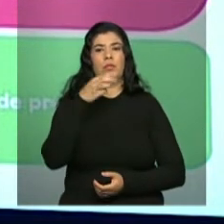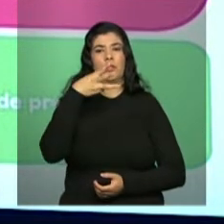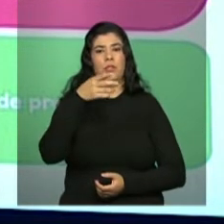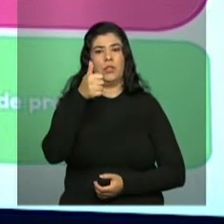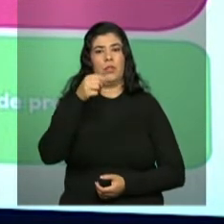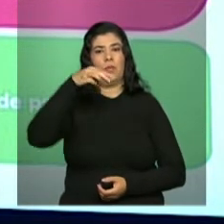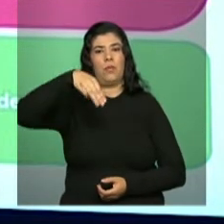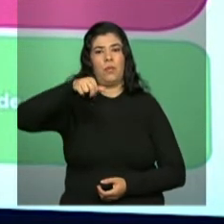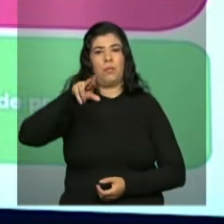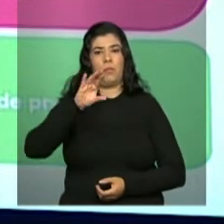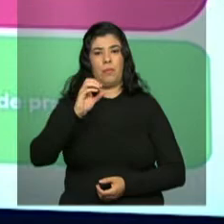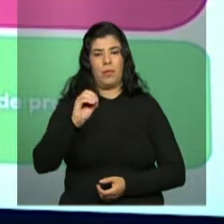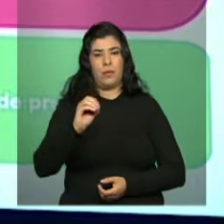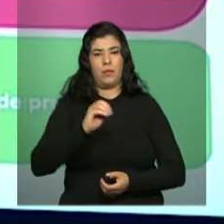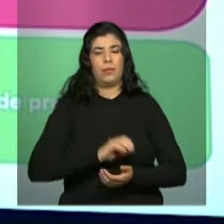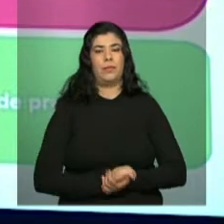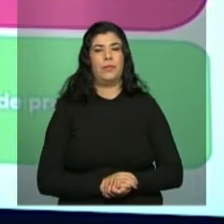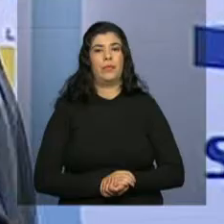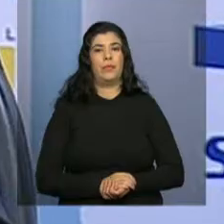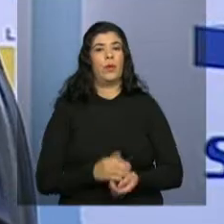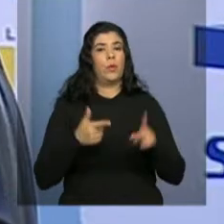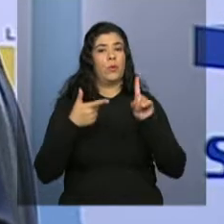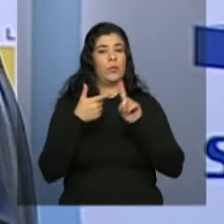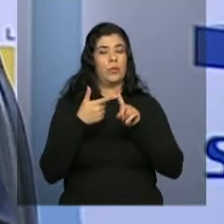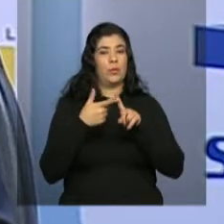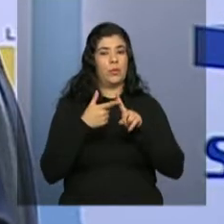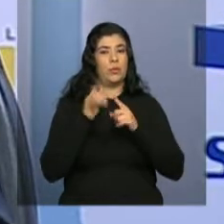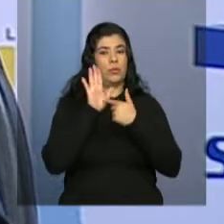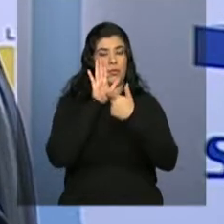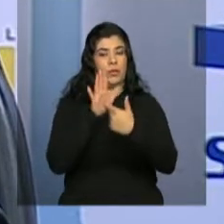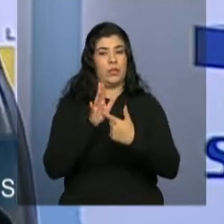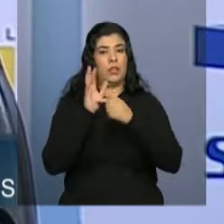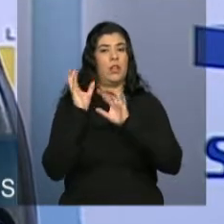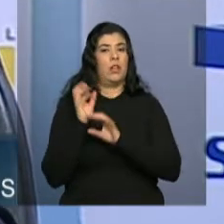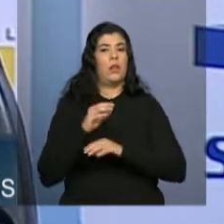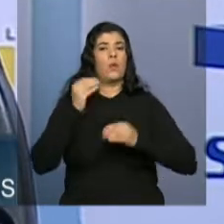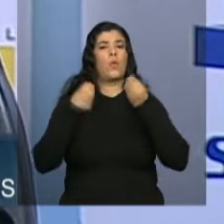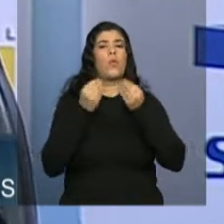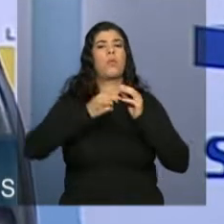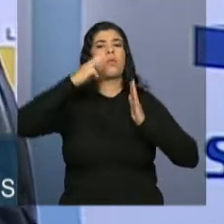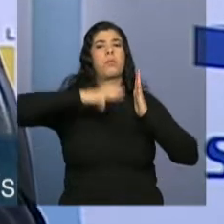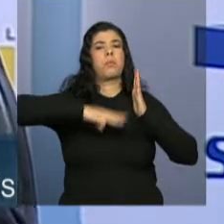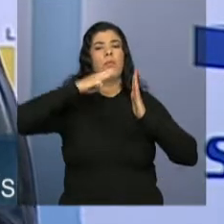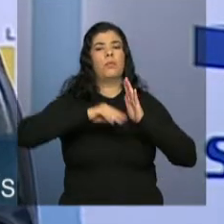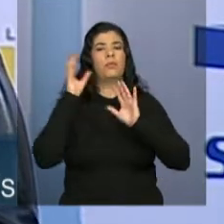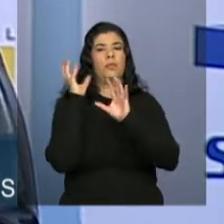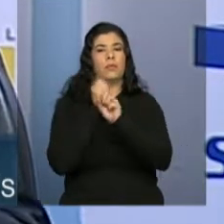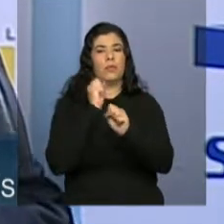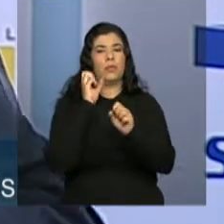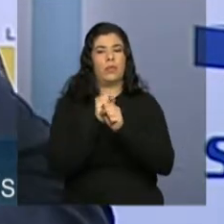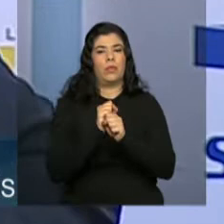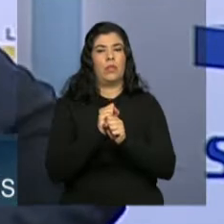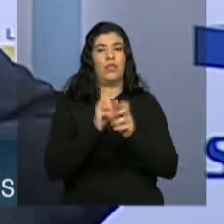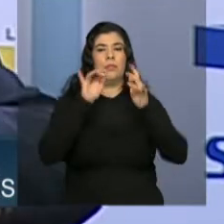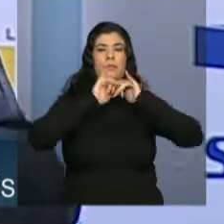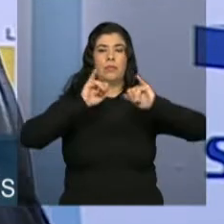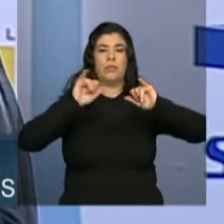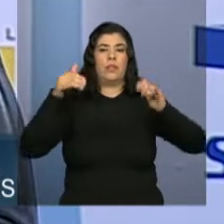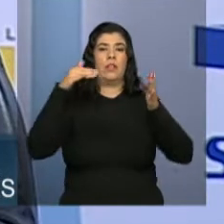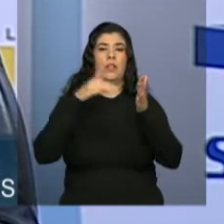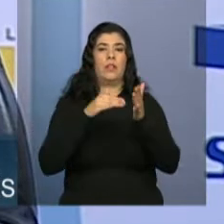segunda transparência né é a metodologia de cálculo na Revolução que vai ser publicada